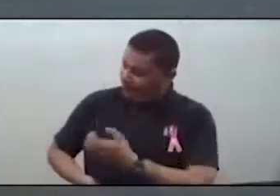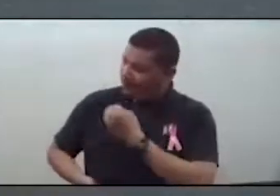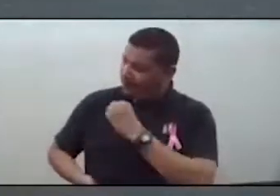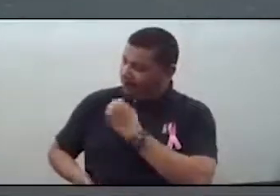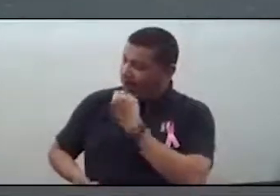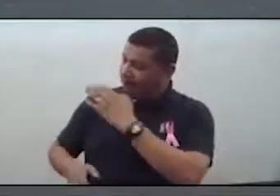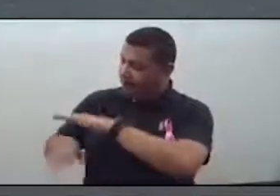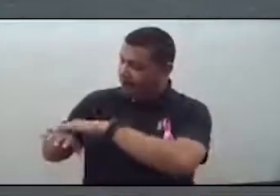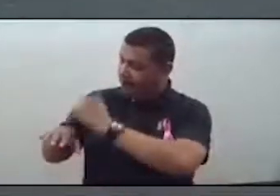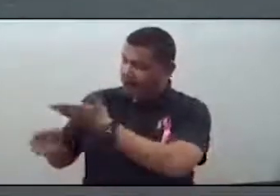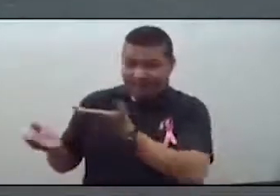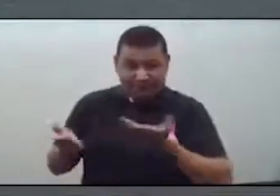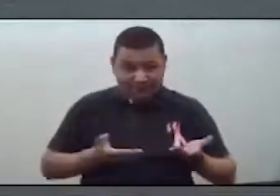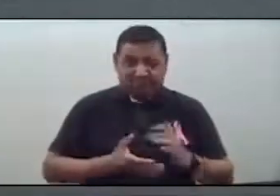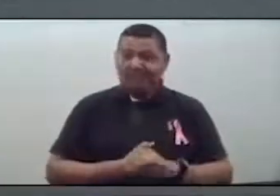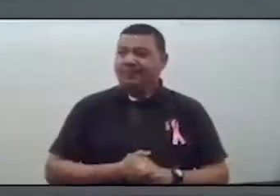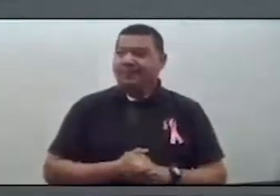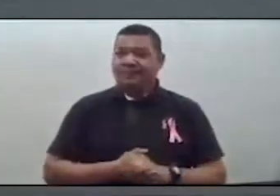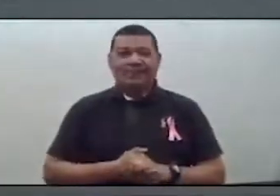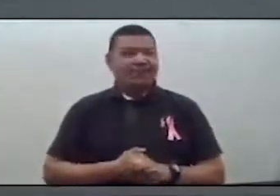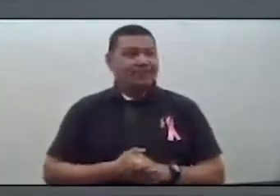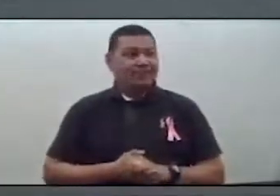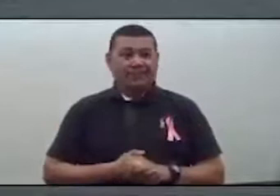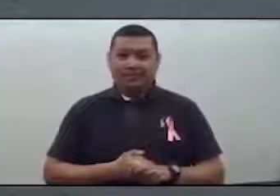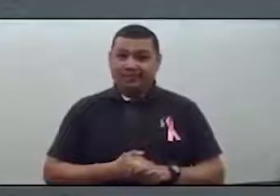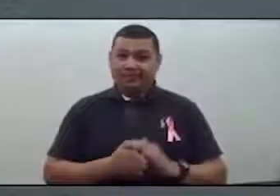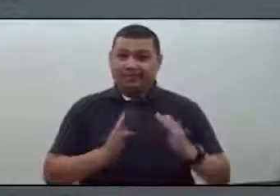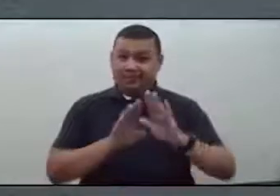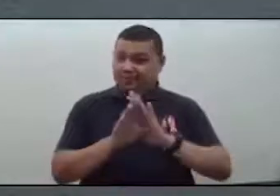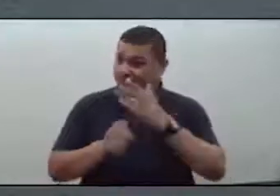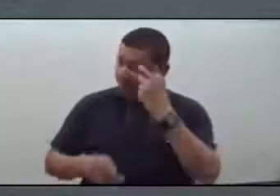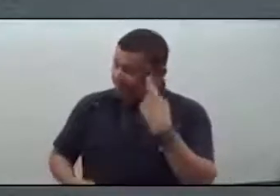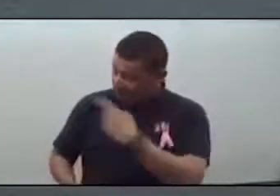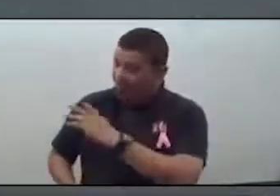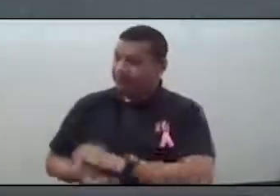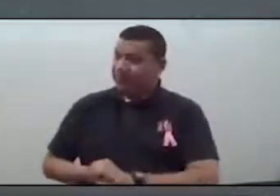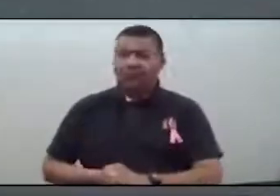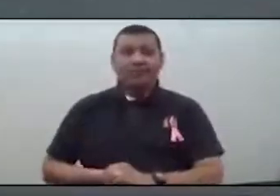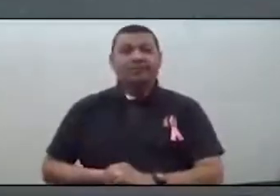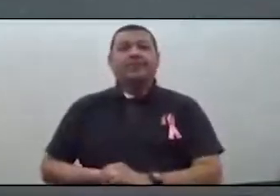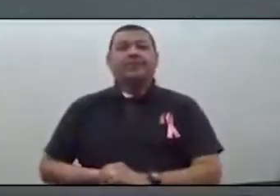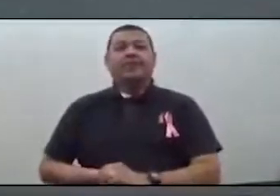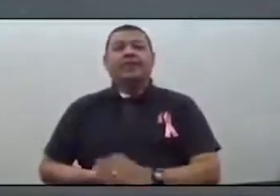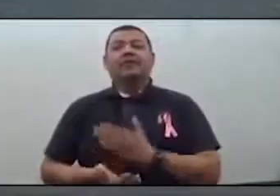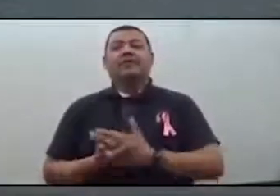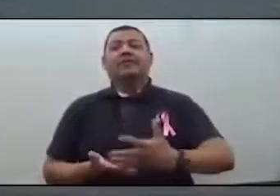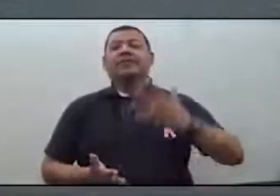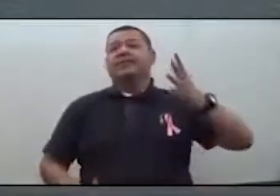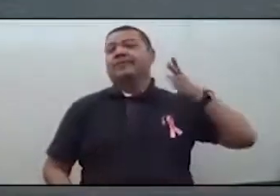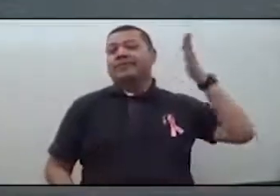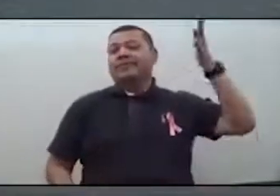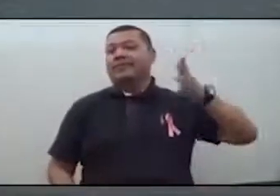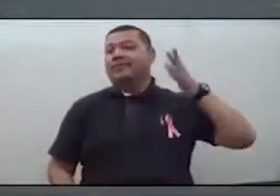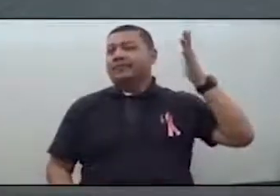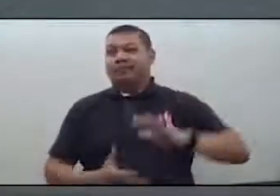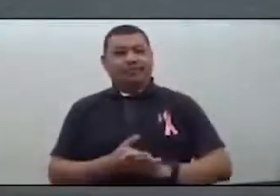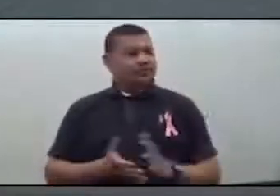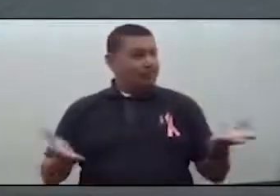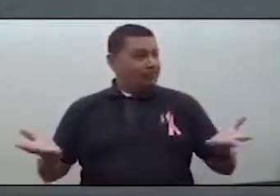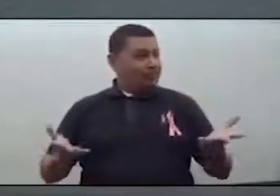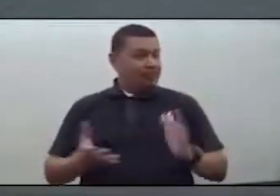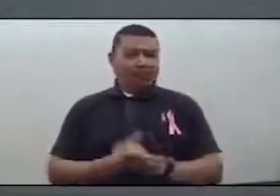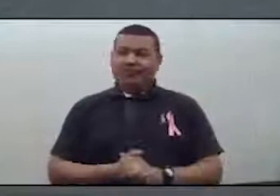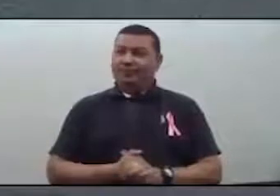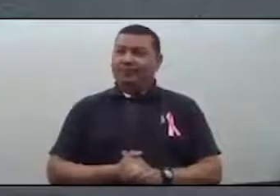vereadora Tucci, é isso? Seja bem-vinda, a casa é sua. Eu vou começar o discurso de hoje